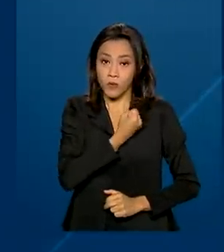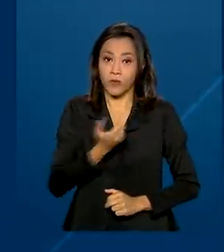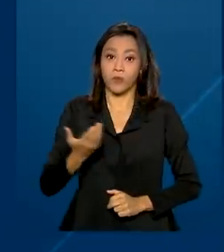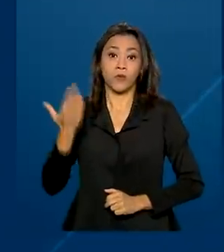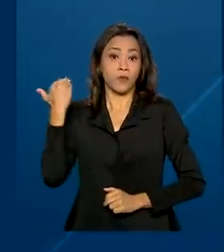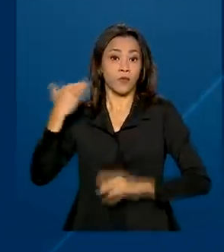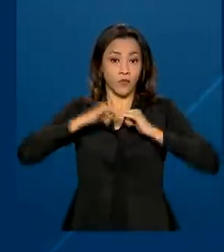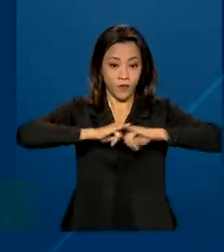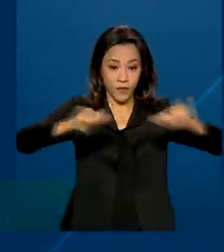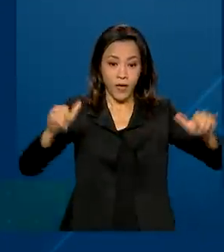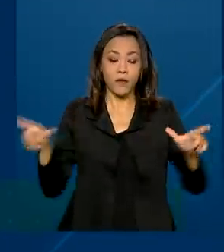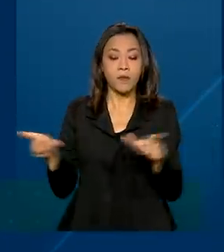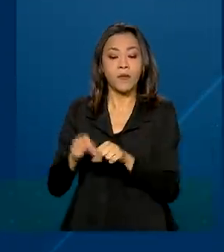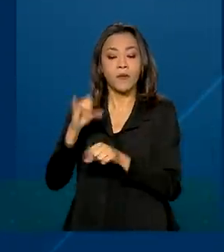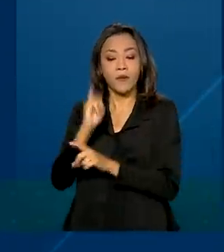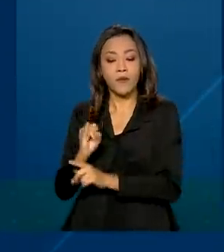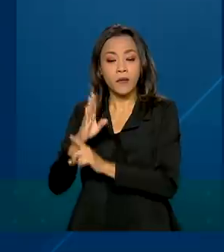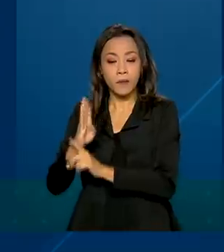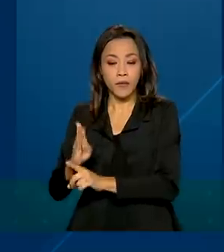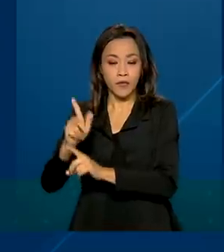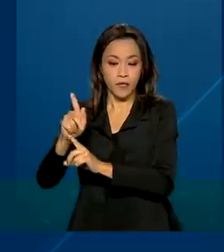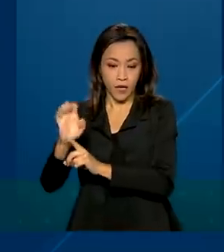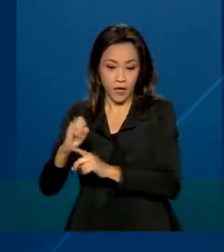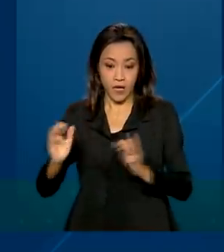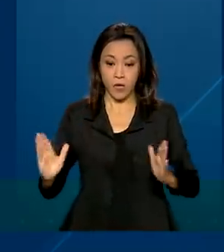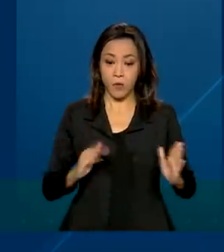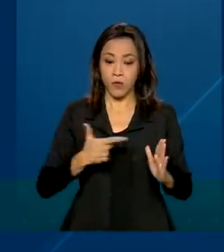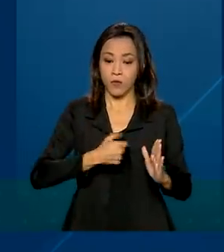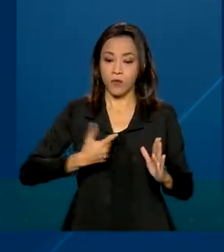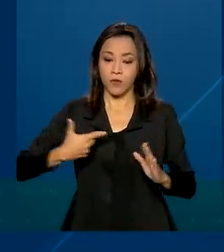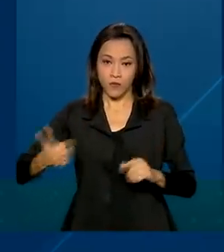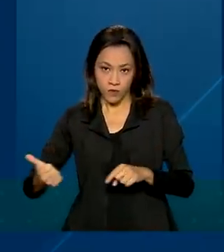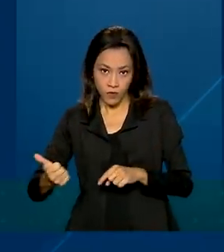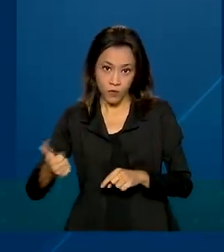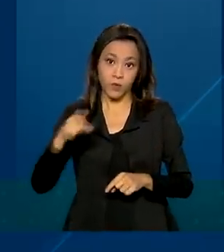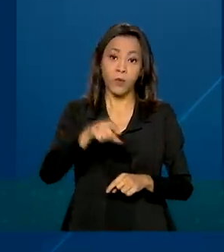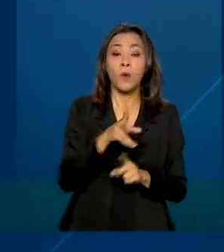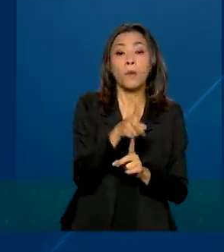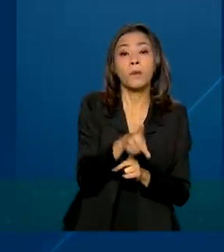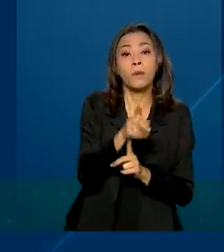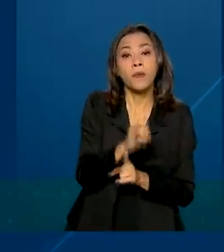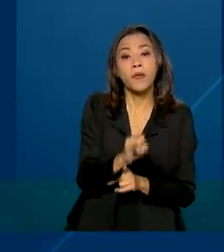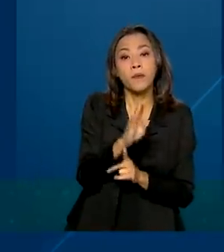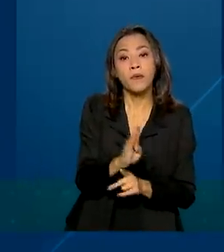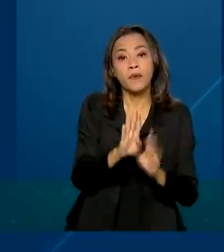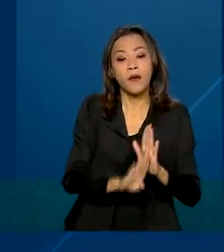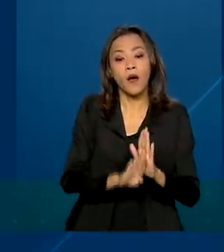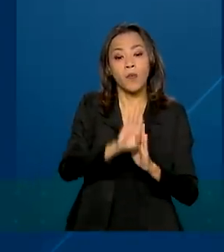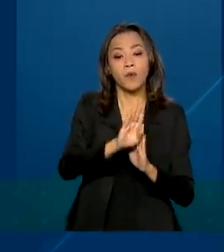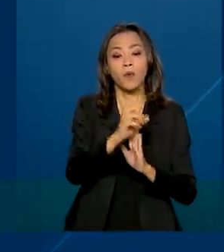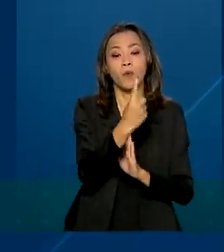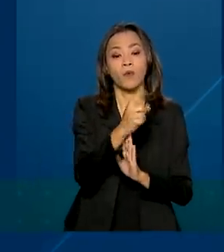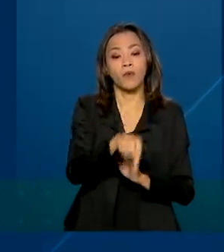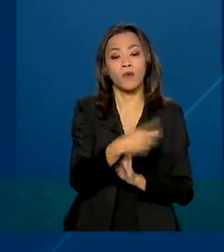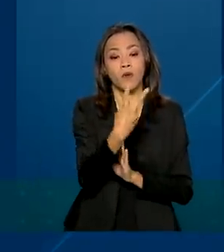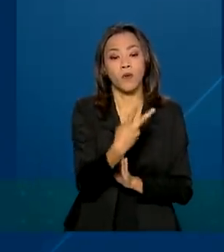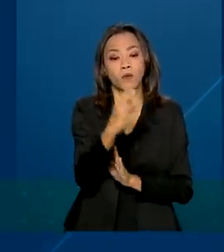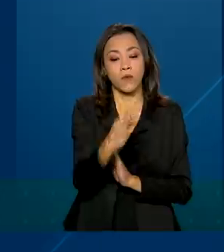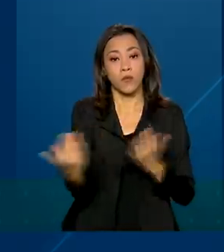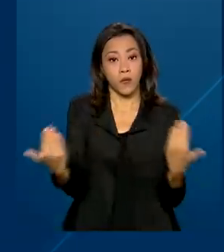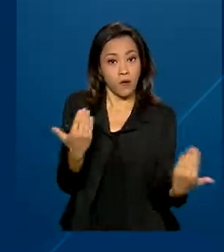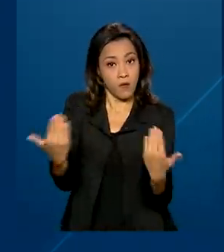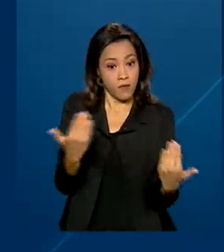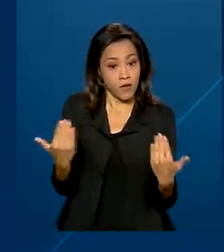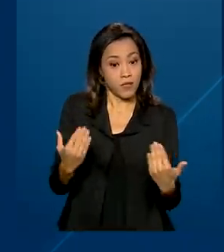revelaram que no primeiro trimestre de 2021 o produto interno bruto cresceu 1,2% em comparação